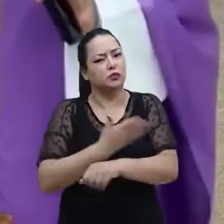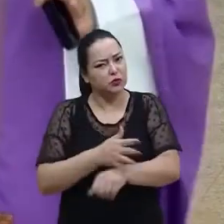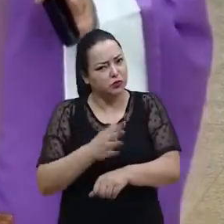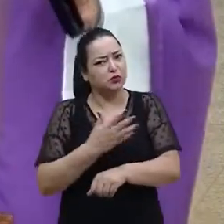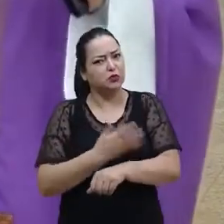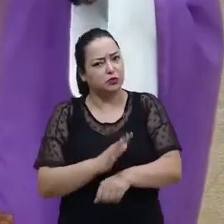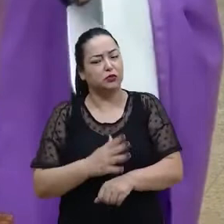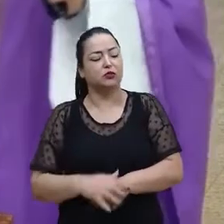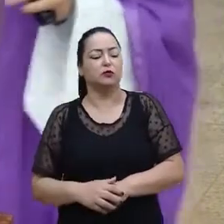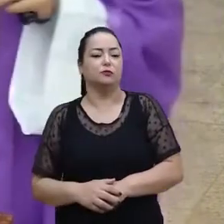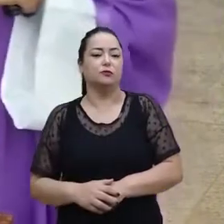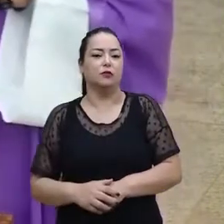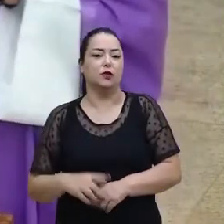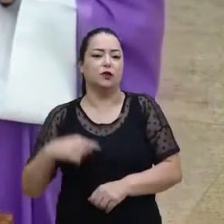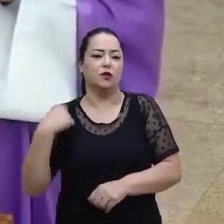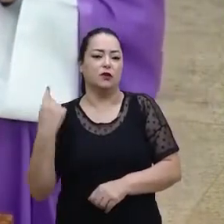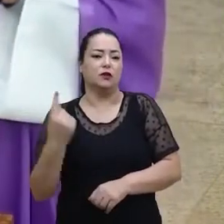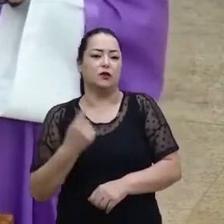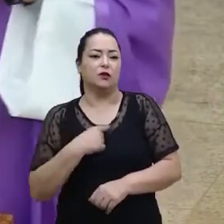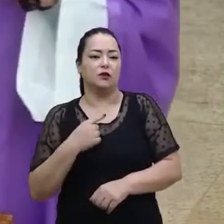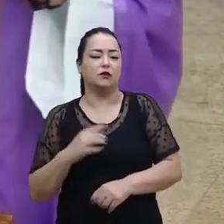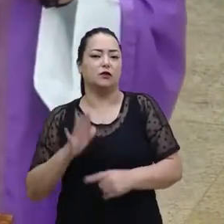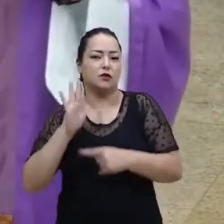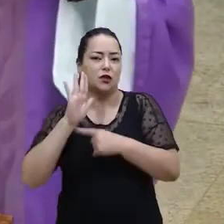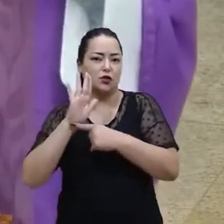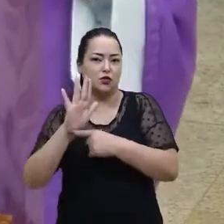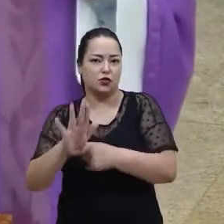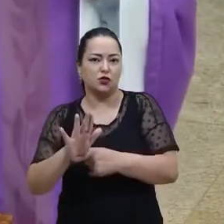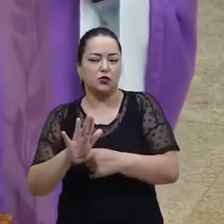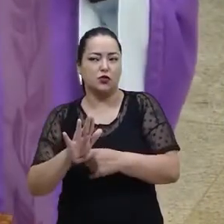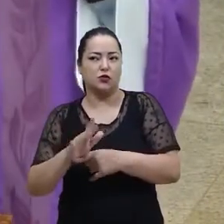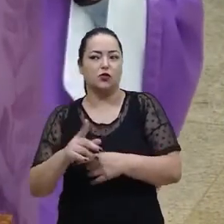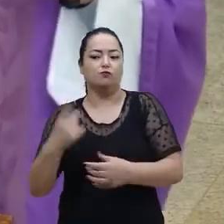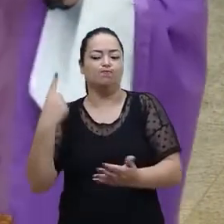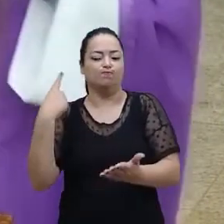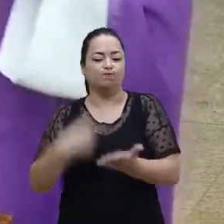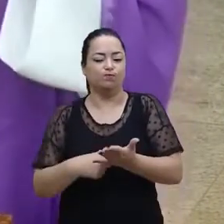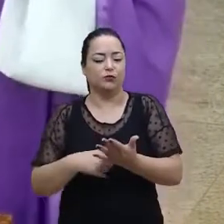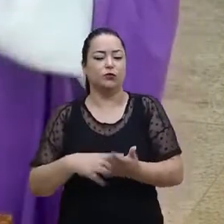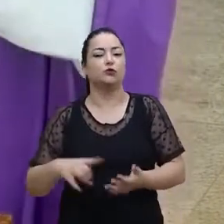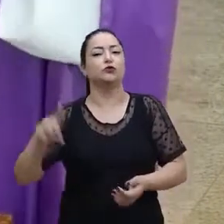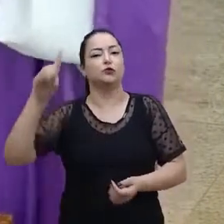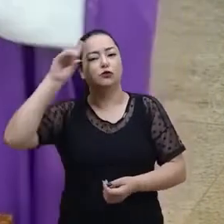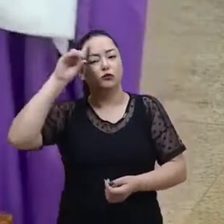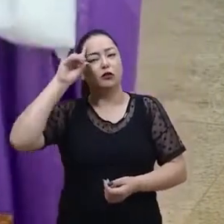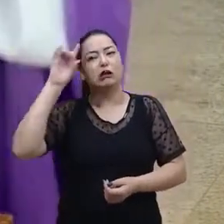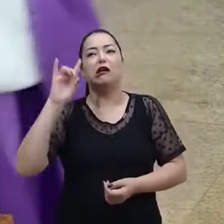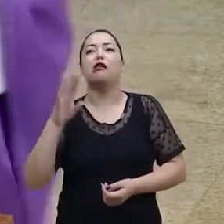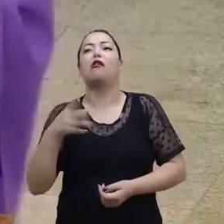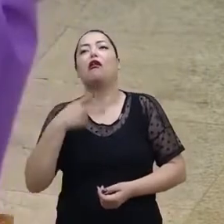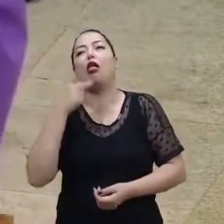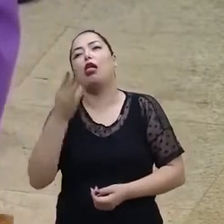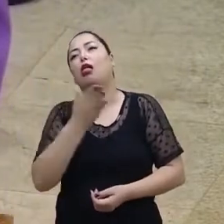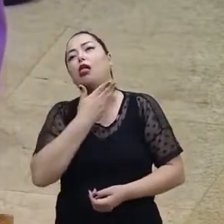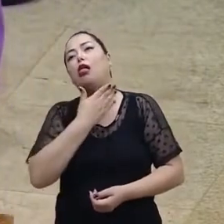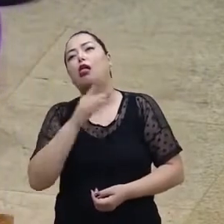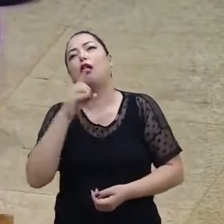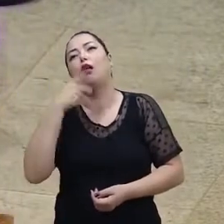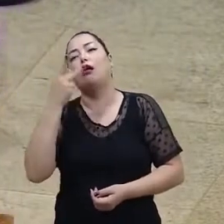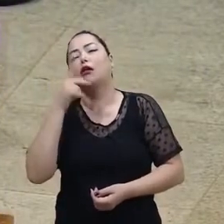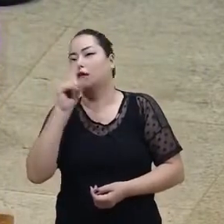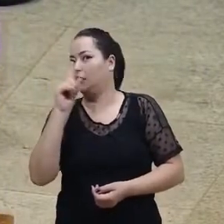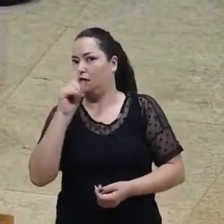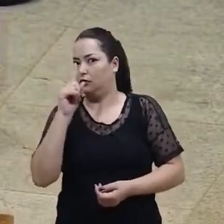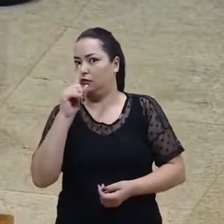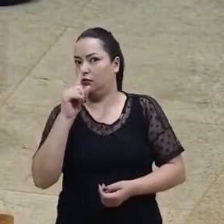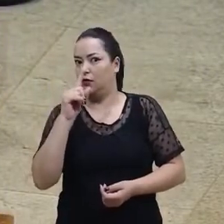realmente que nos condiciona para Deus é um compromisso diário não é só ficar falando falando e é